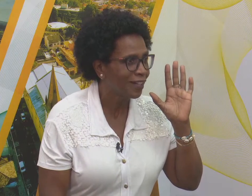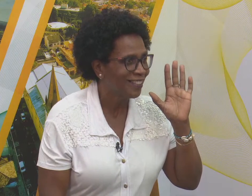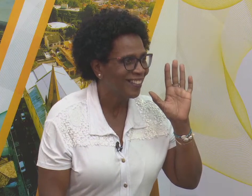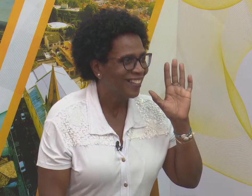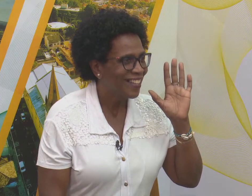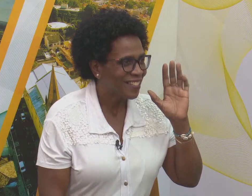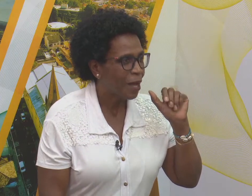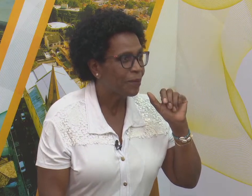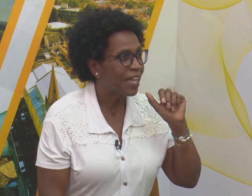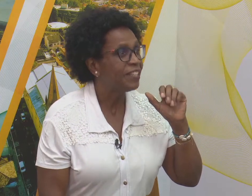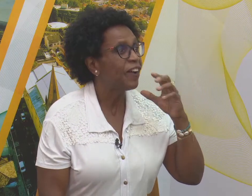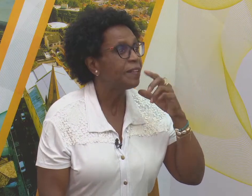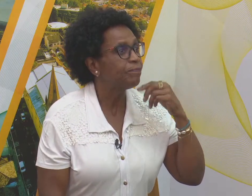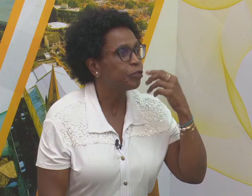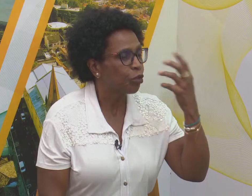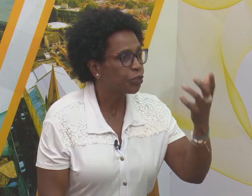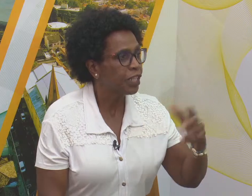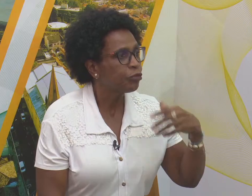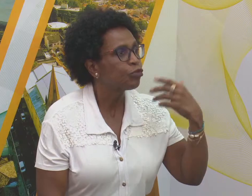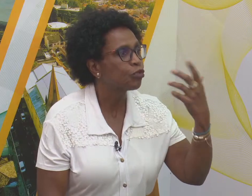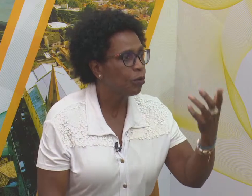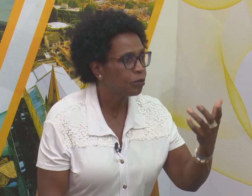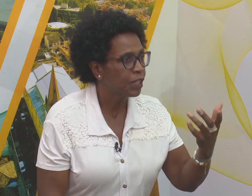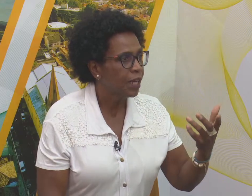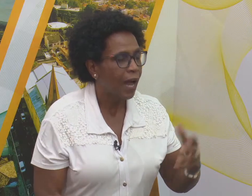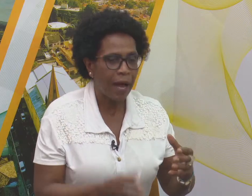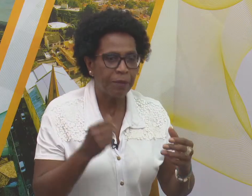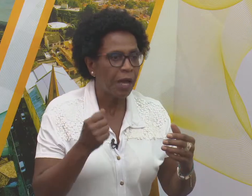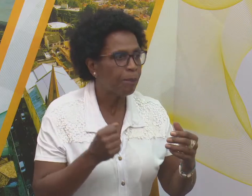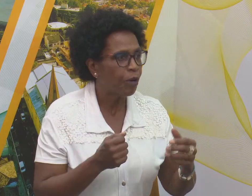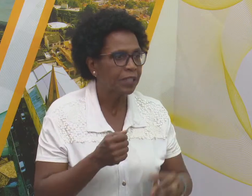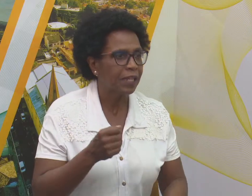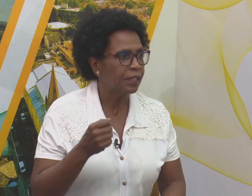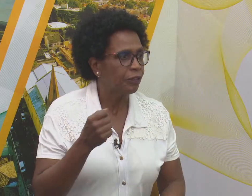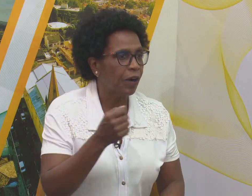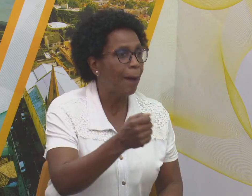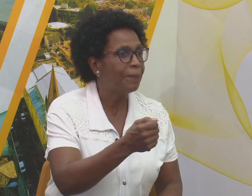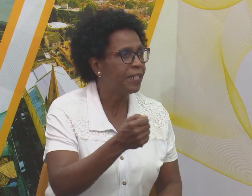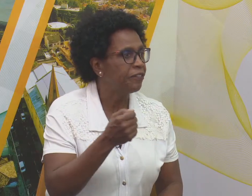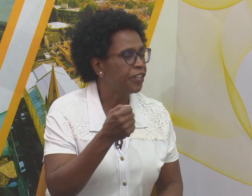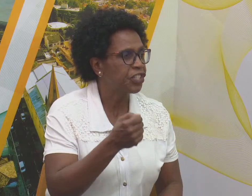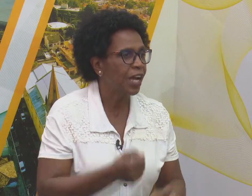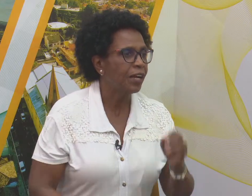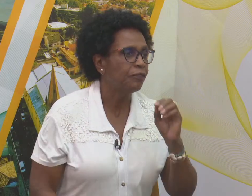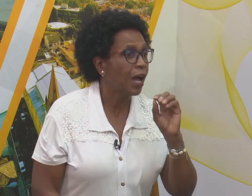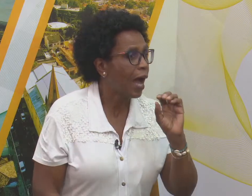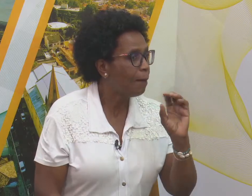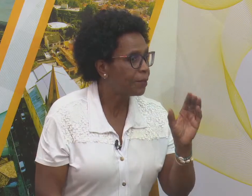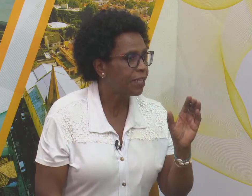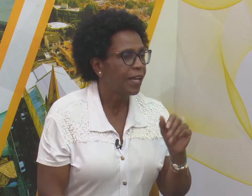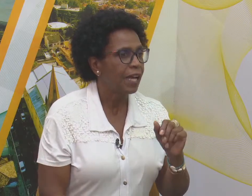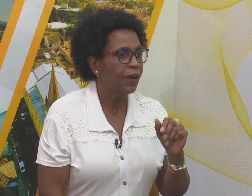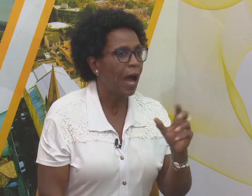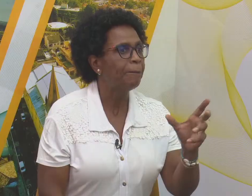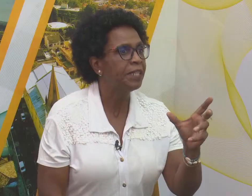da boca, sabe? E vai soltando o som. Abrir a porta, ela abrir, fechar, abre, ela fala, abrir.